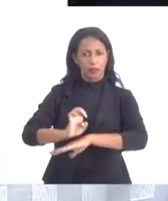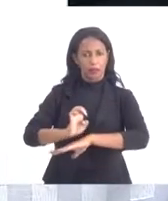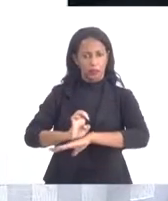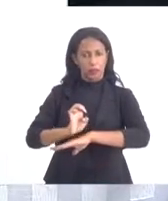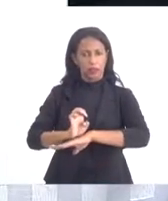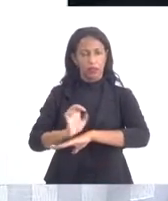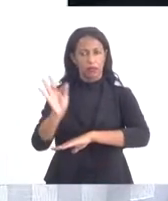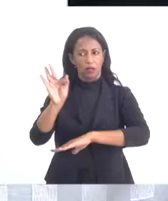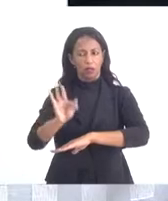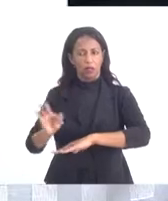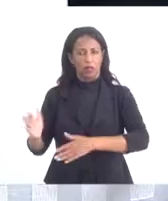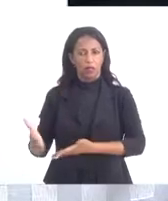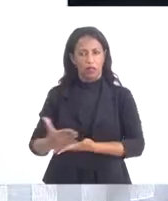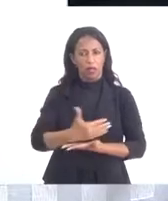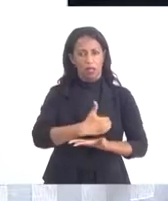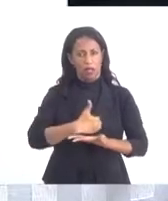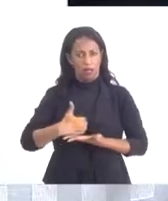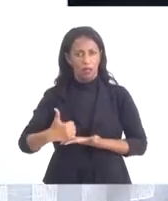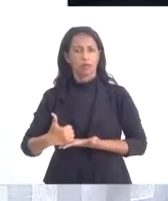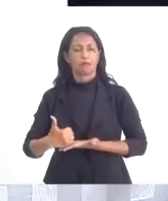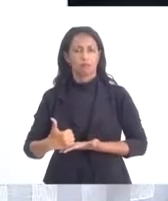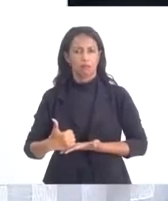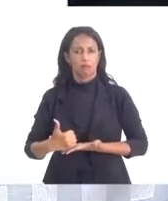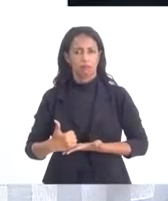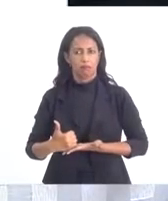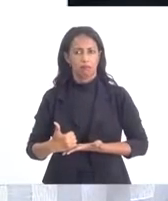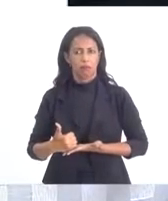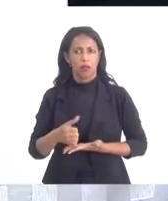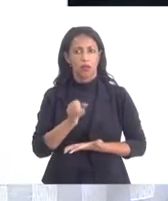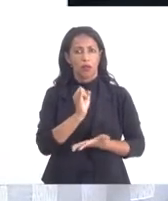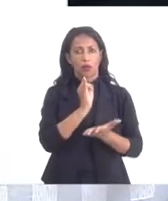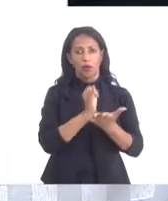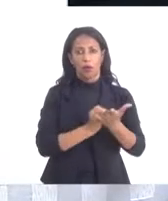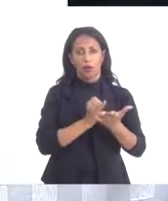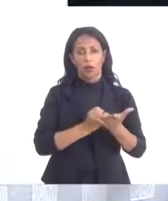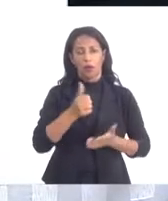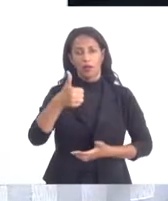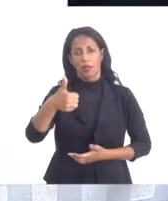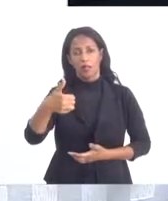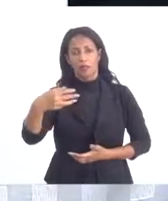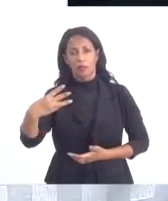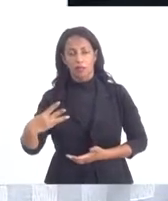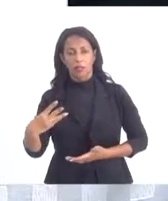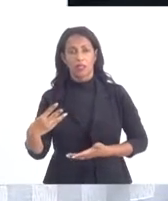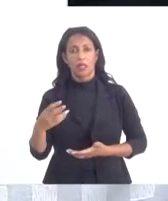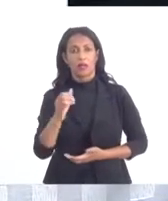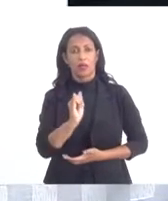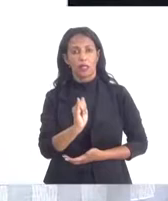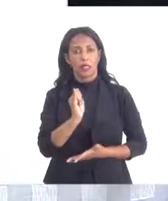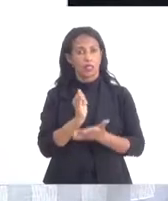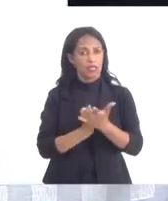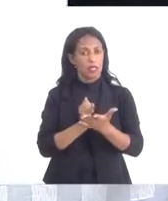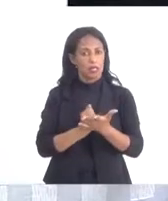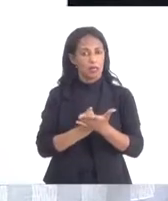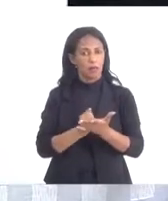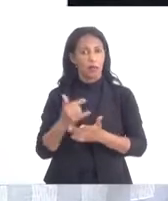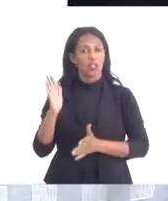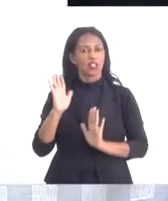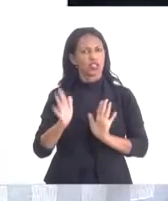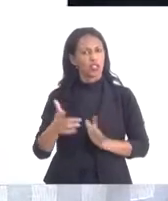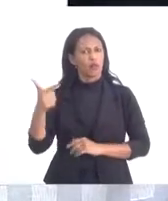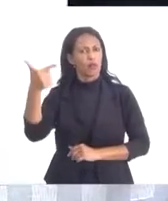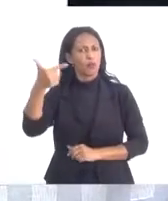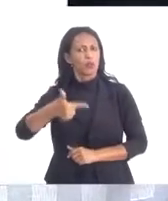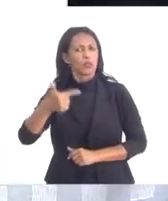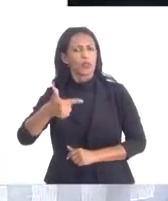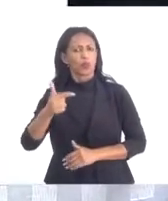da federação em arrecadação per capita. No ICMS, somos o 13º per capita. Já fomos o segundo em empregos